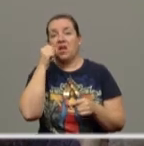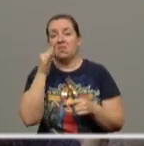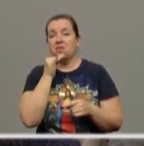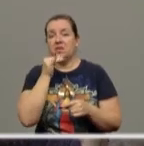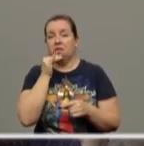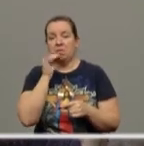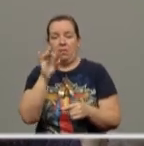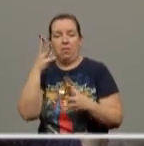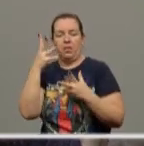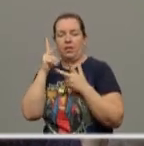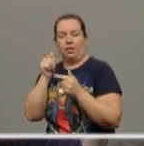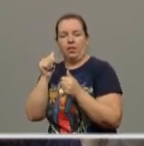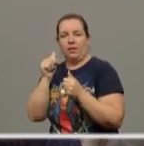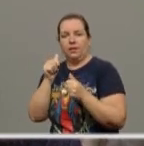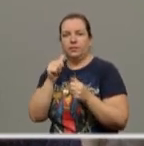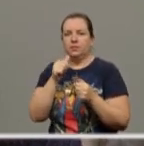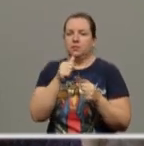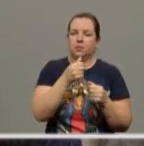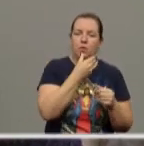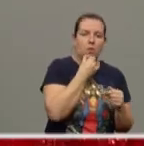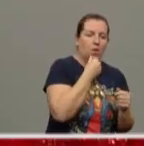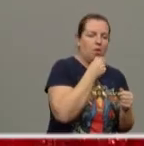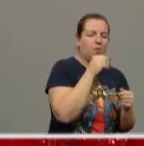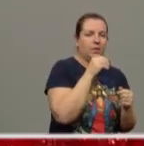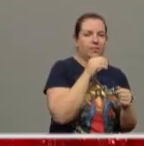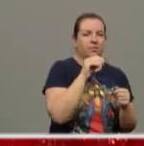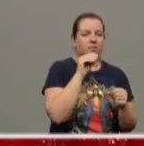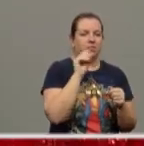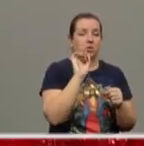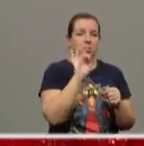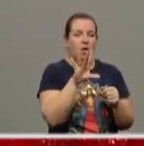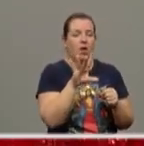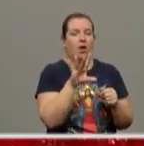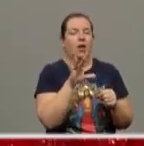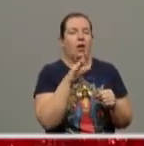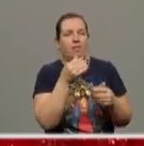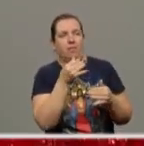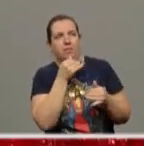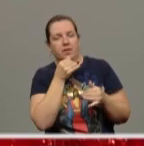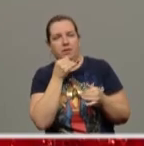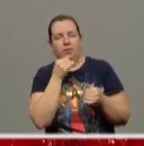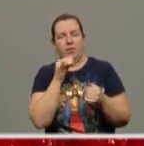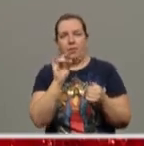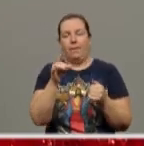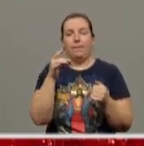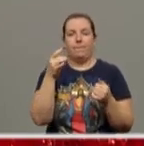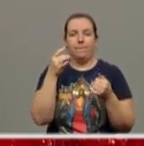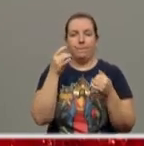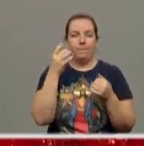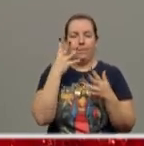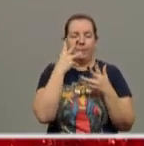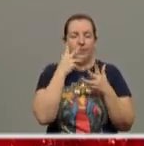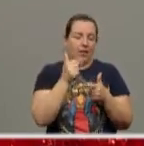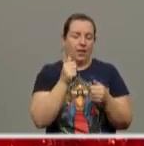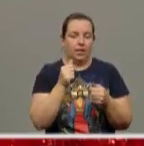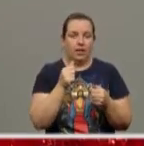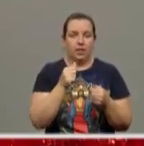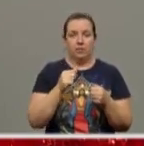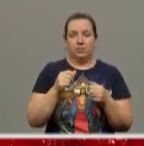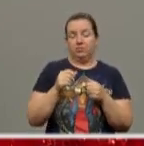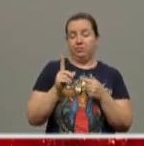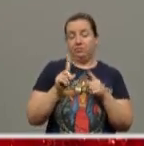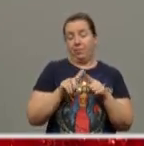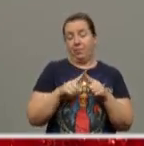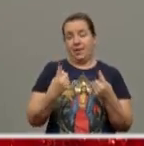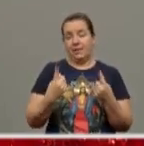muitas vezes vão falar: ó, só se for daquele jeito. Só que ela também tem diferenças. Ela também, ela não é perfeita.